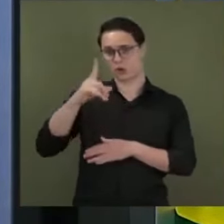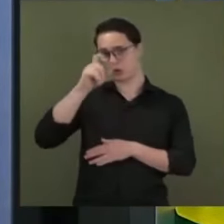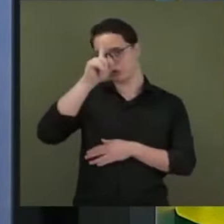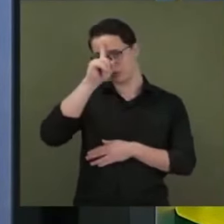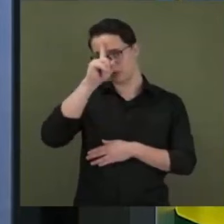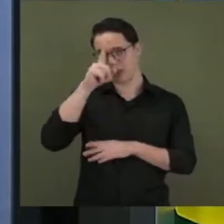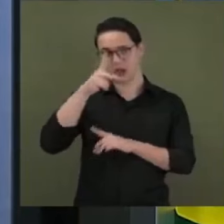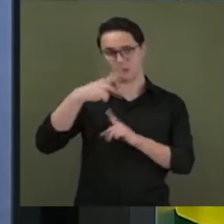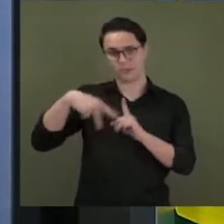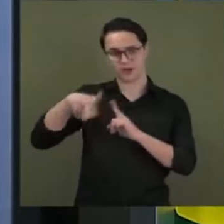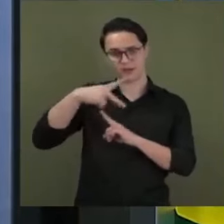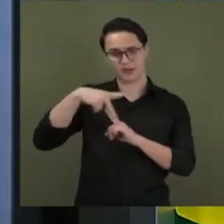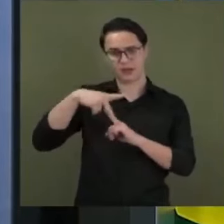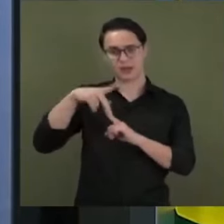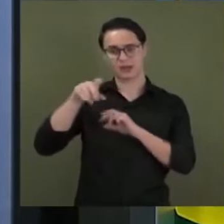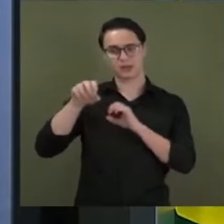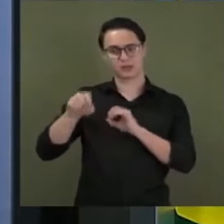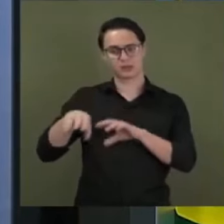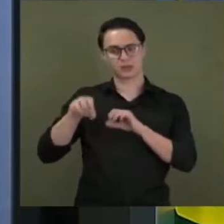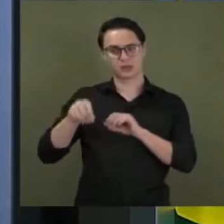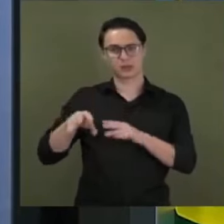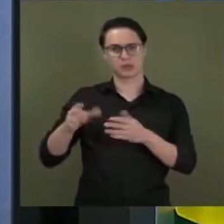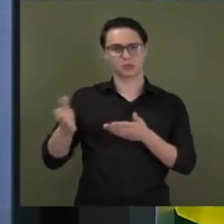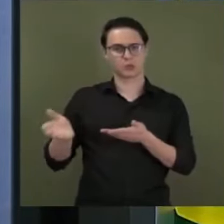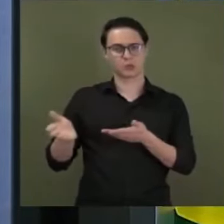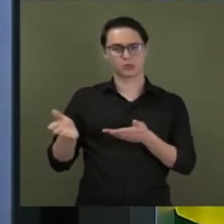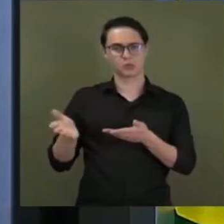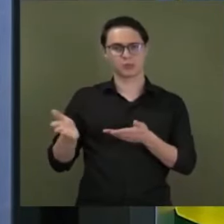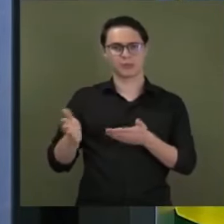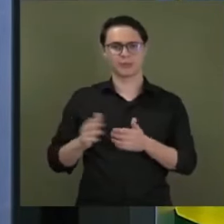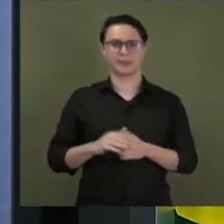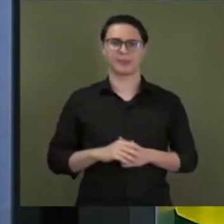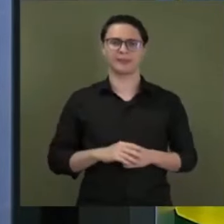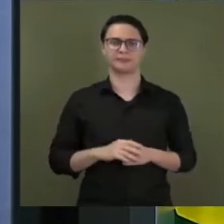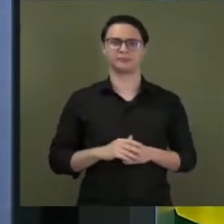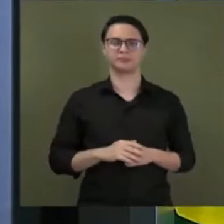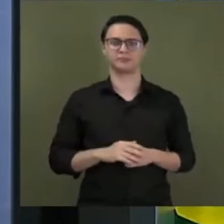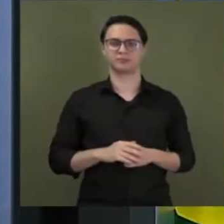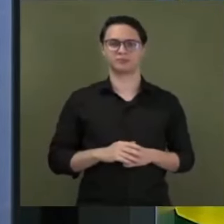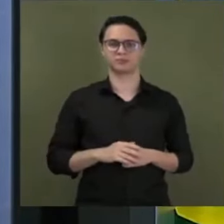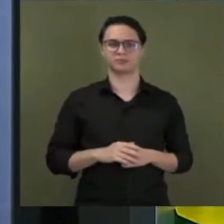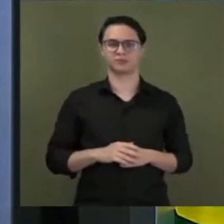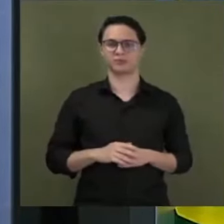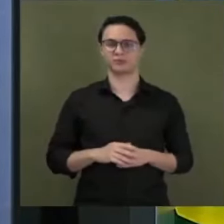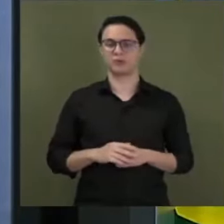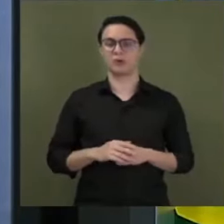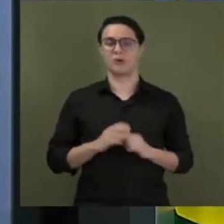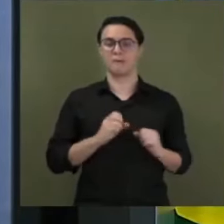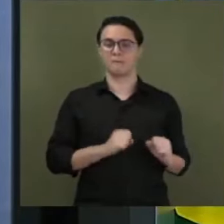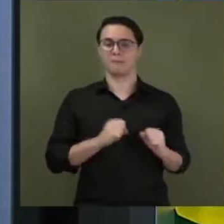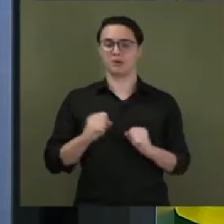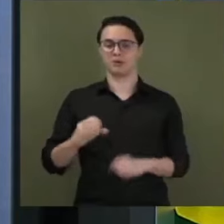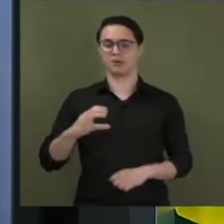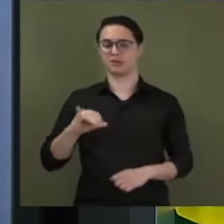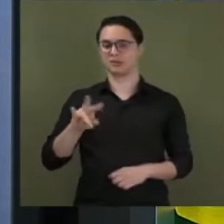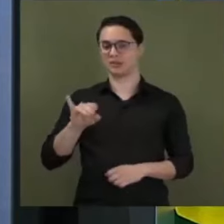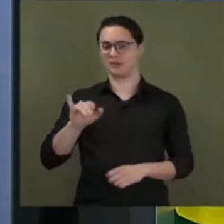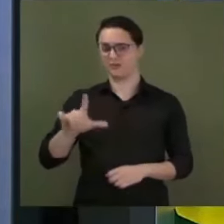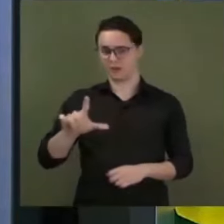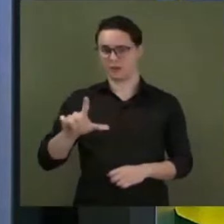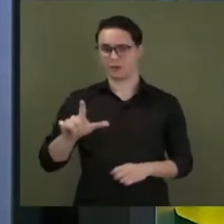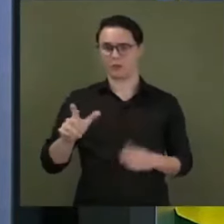previdência própria educação própria o poder civil e o Supremo está dizendo